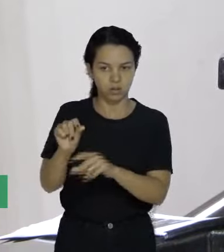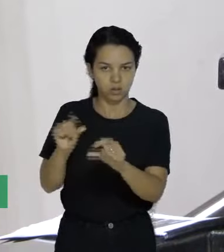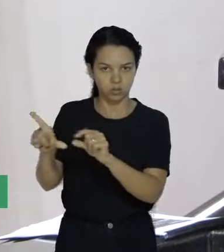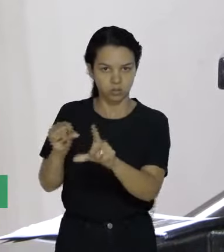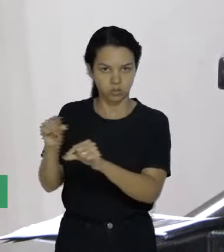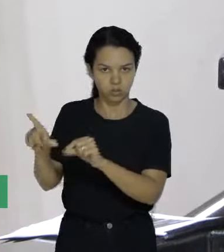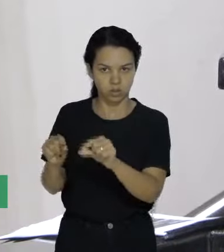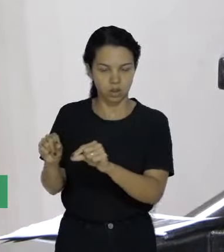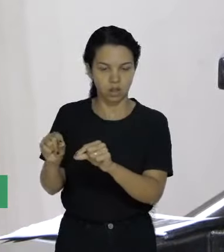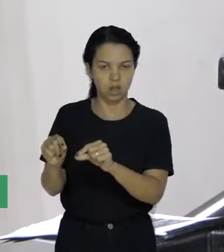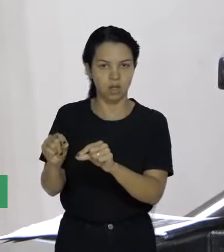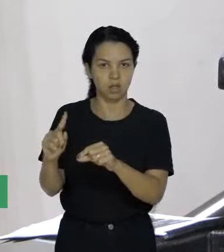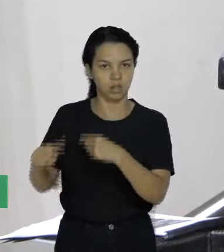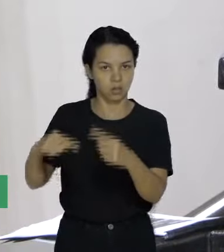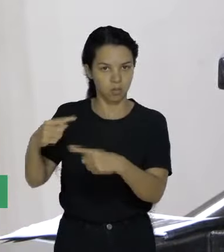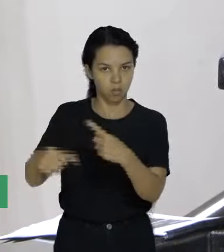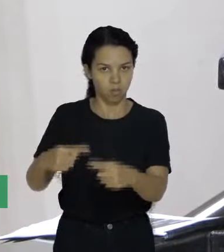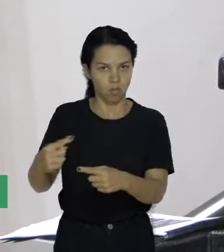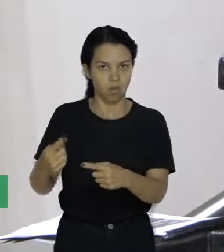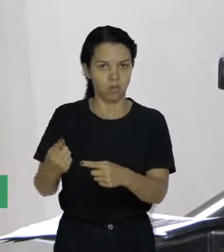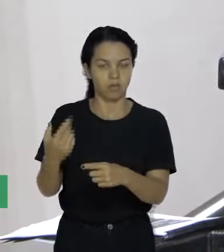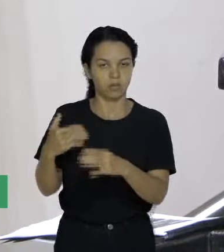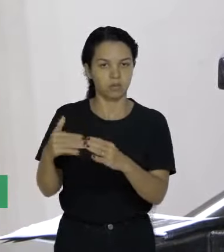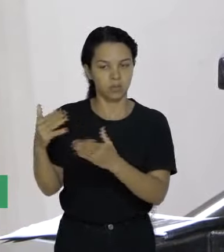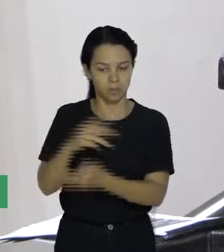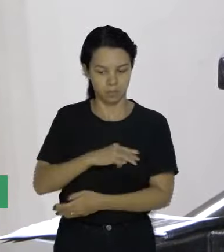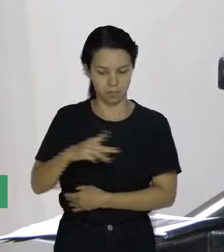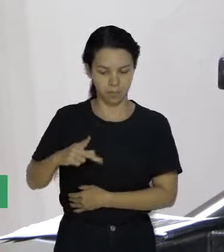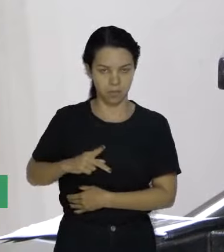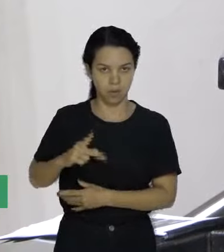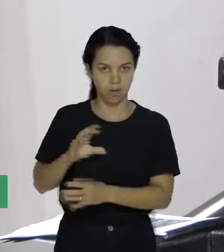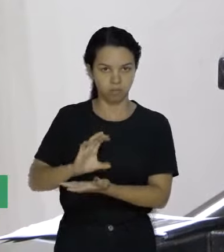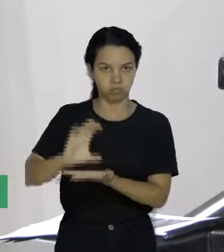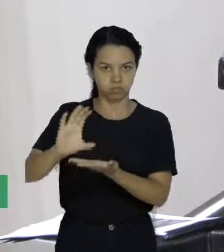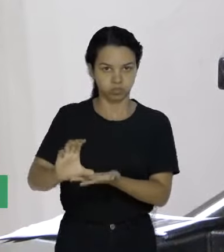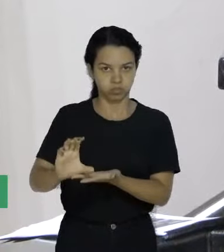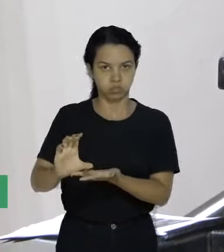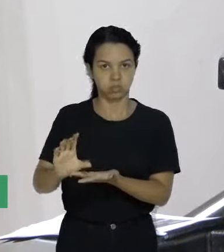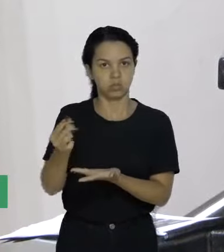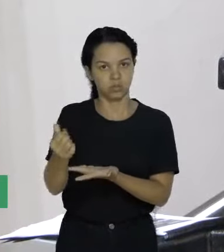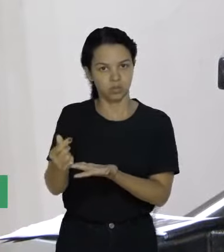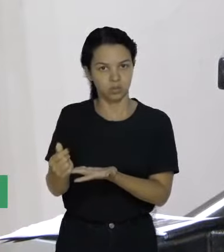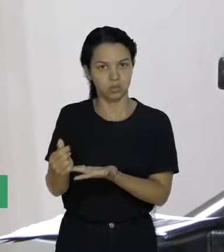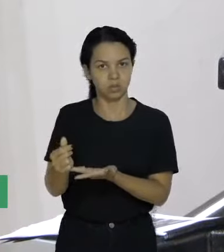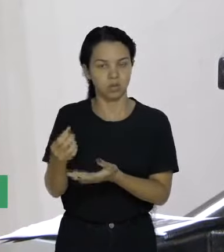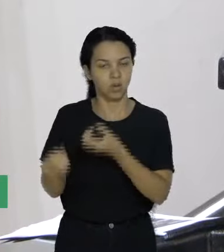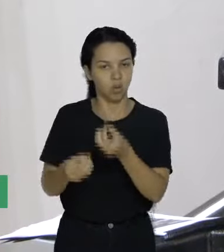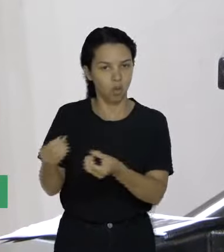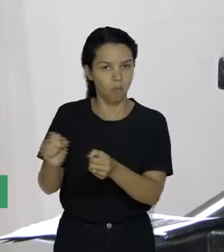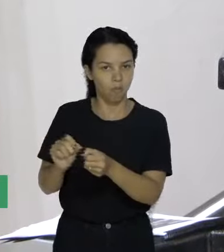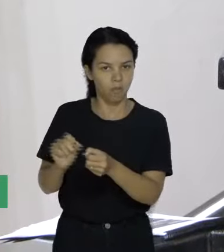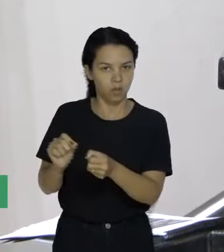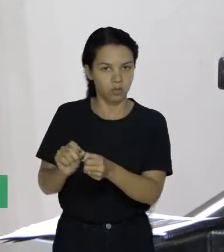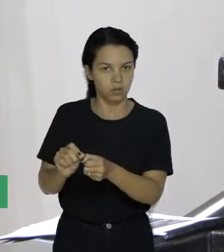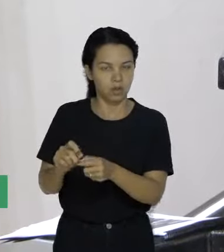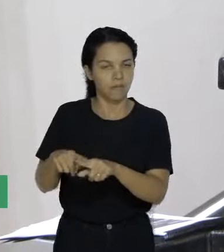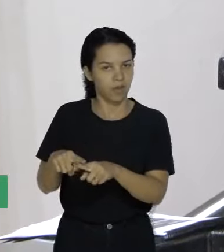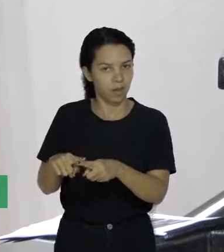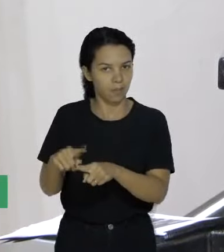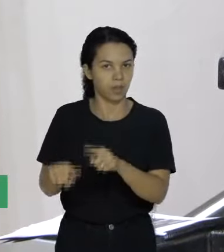protótipo que depois vai receber do Ministério Público os investimentos para o desenvolvimento da ferramenta e essa